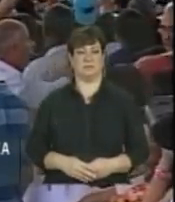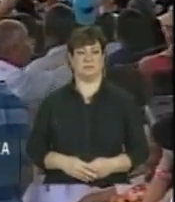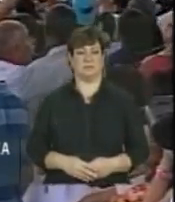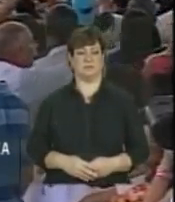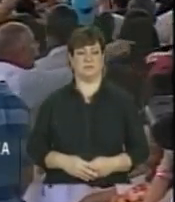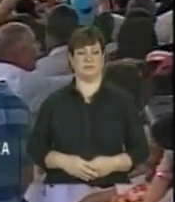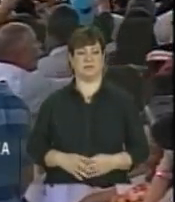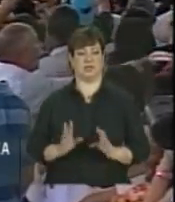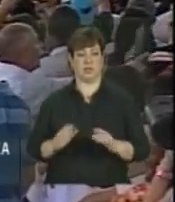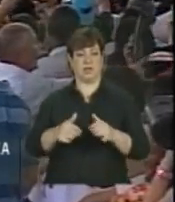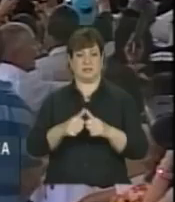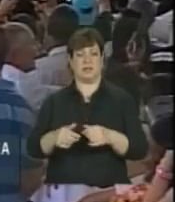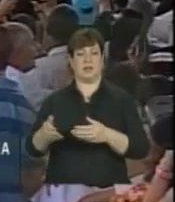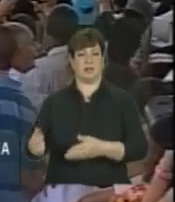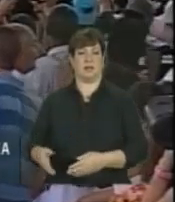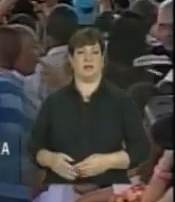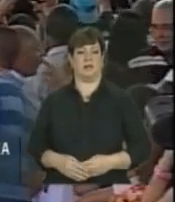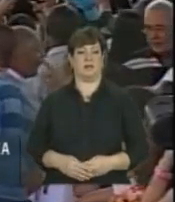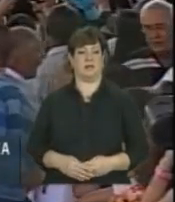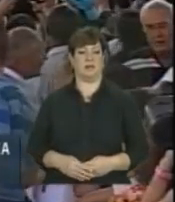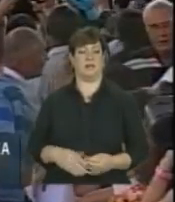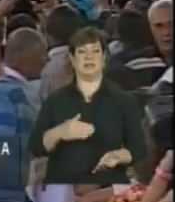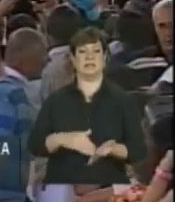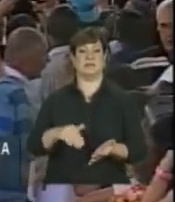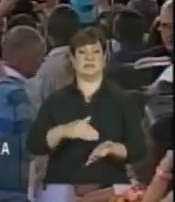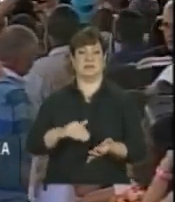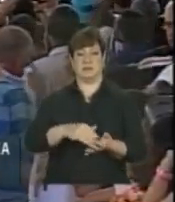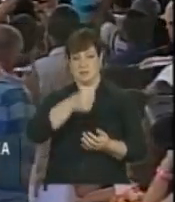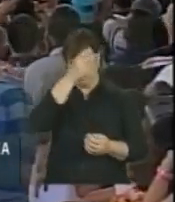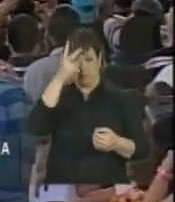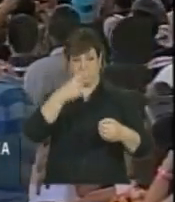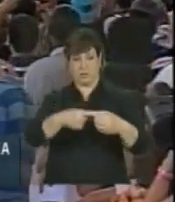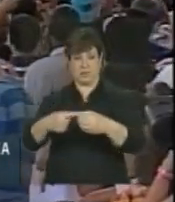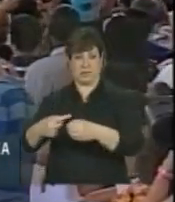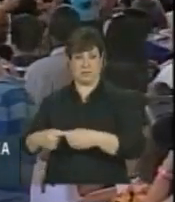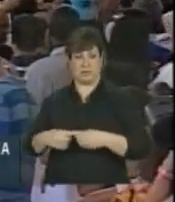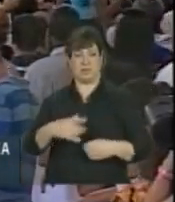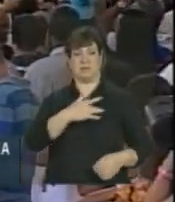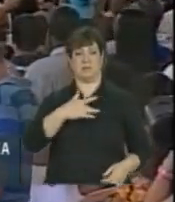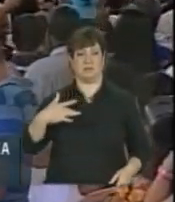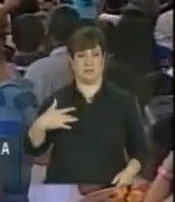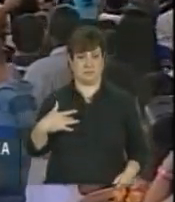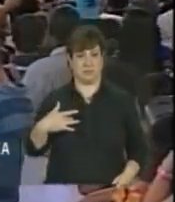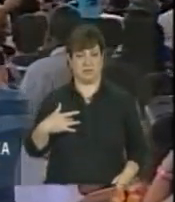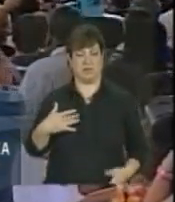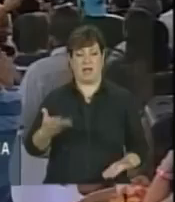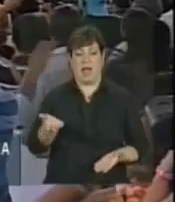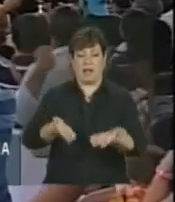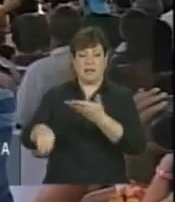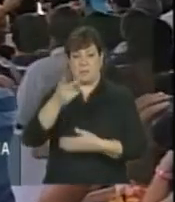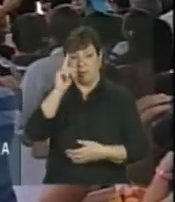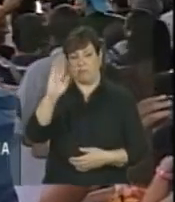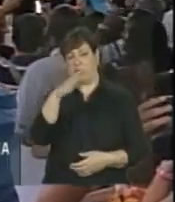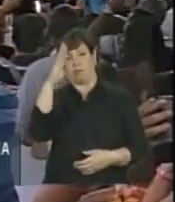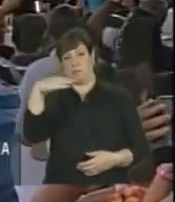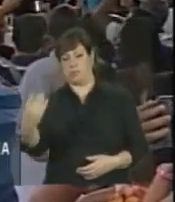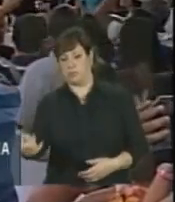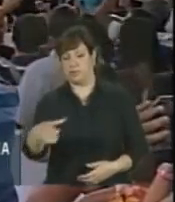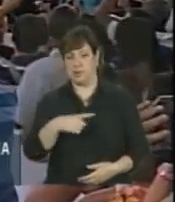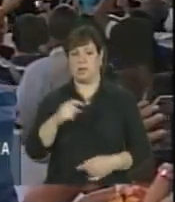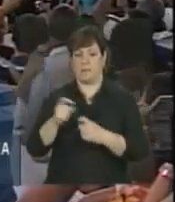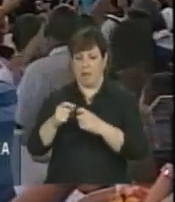Já está ali o nosso secretário municipal da saúde, atendendo ele,